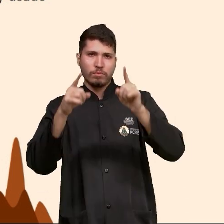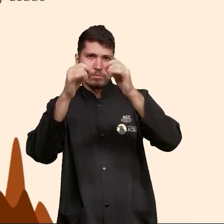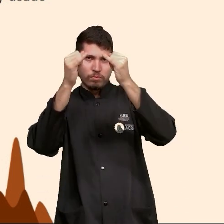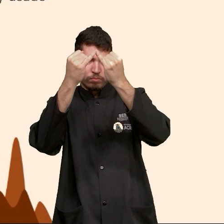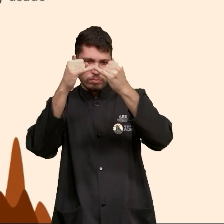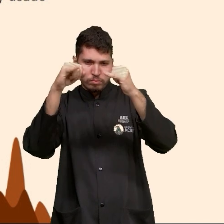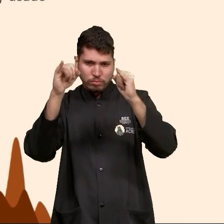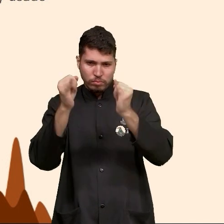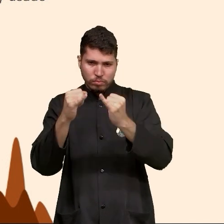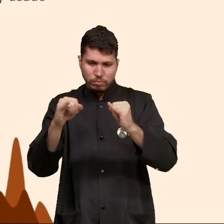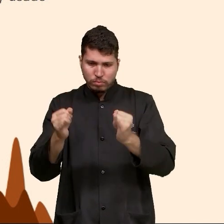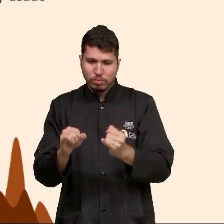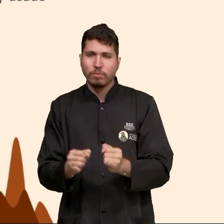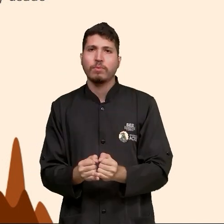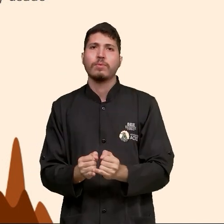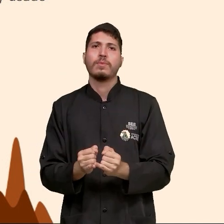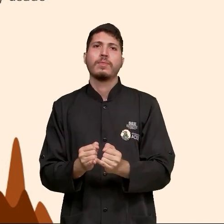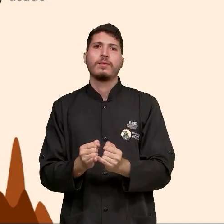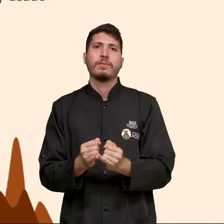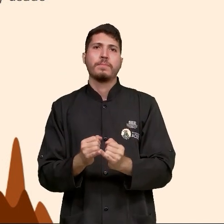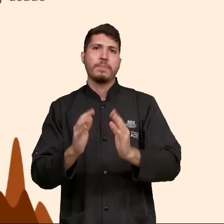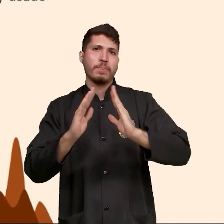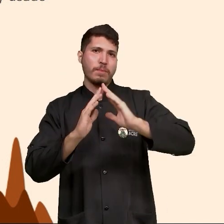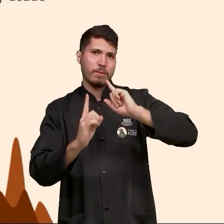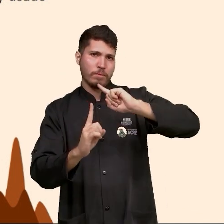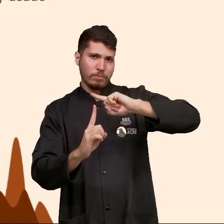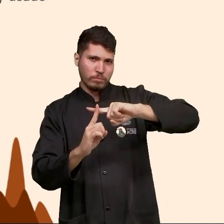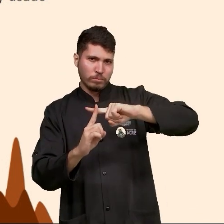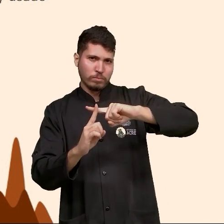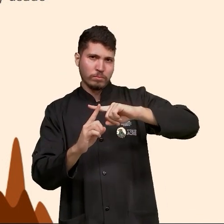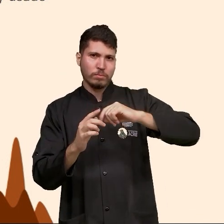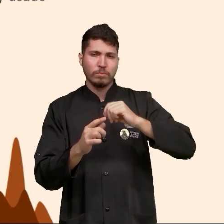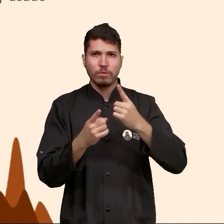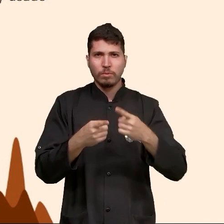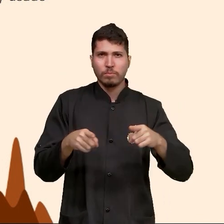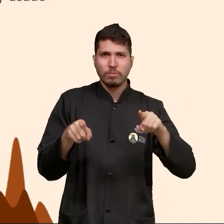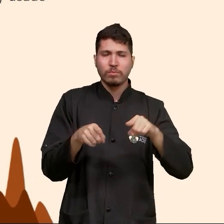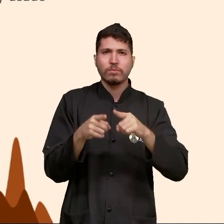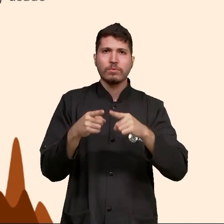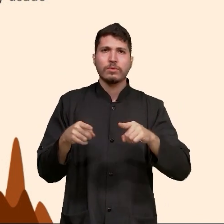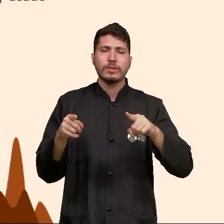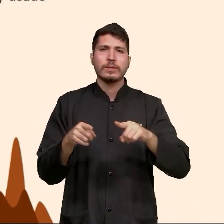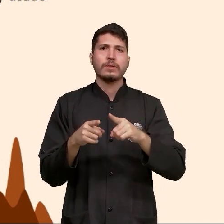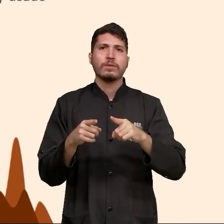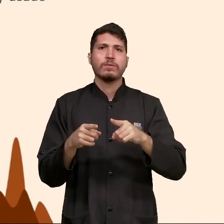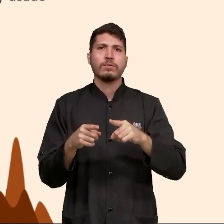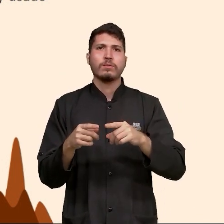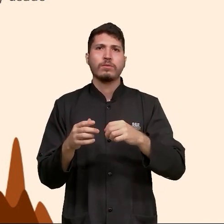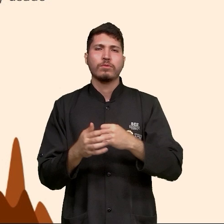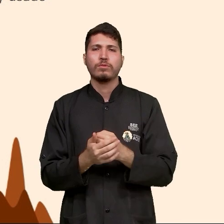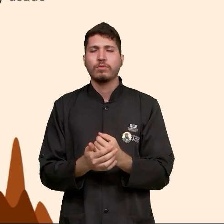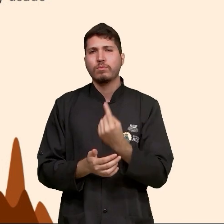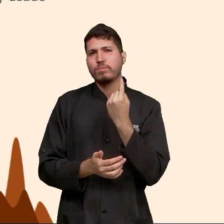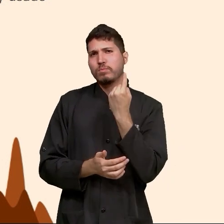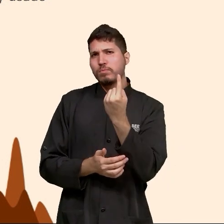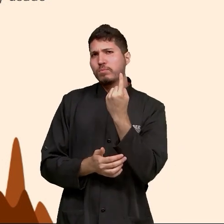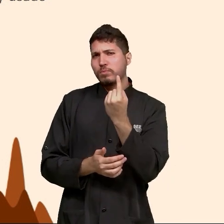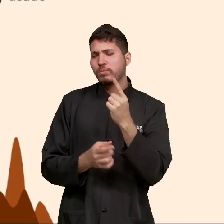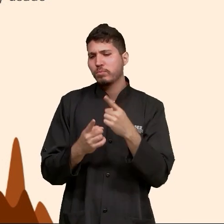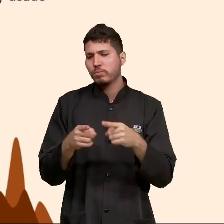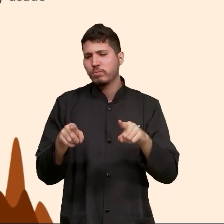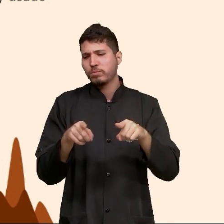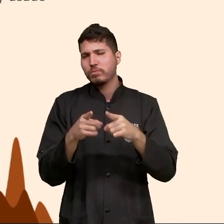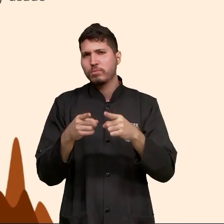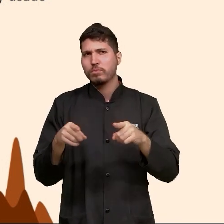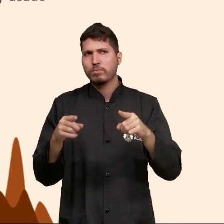igrejas. A música ela era monofônica, ou seja, ela só tinha uma única melodia, como